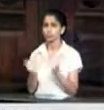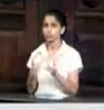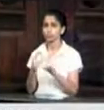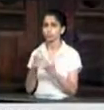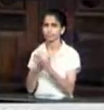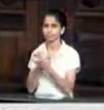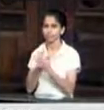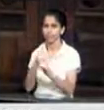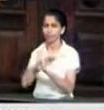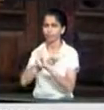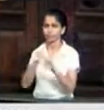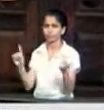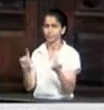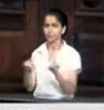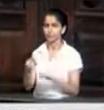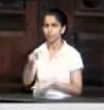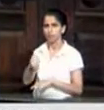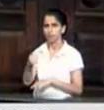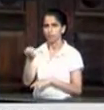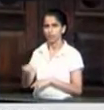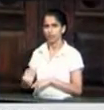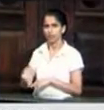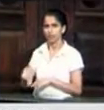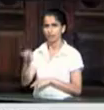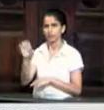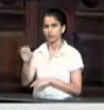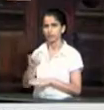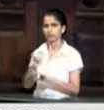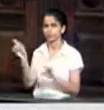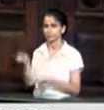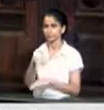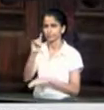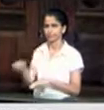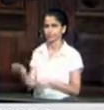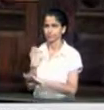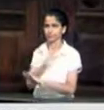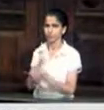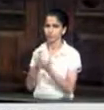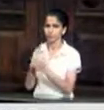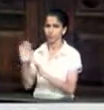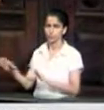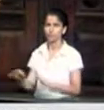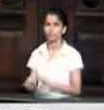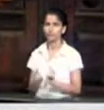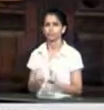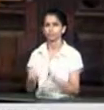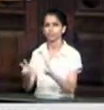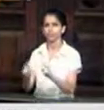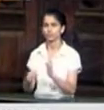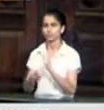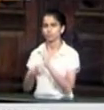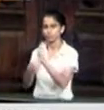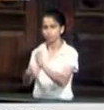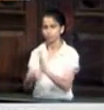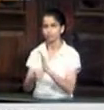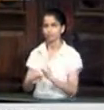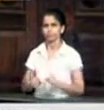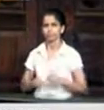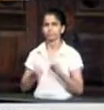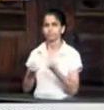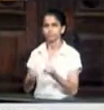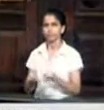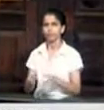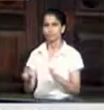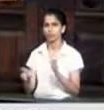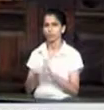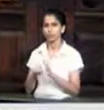porque no Plano Nacional de Educação, a ideologia de gênero já foi rechaçada. E nós continuaremos essa batalha aqui no plano